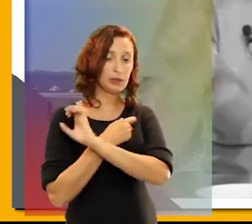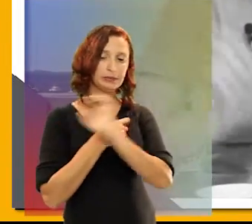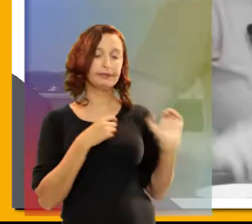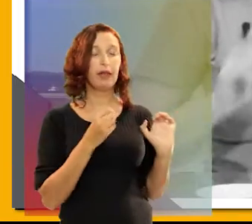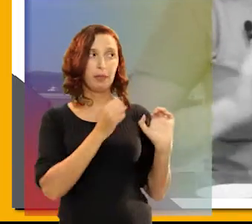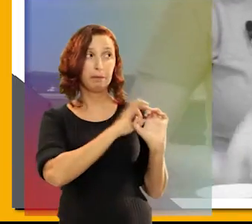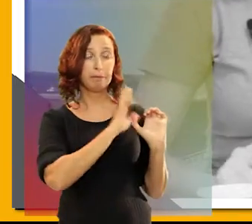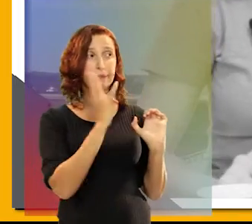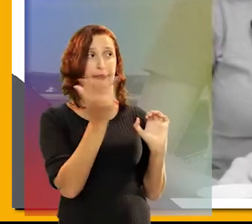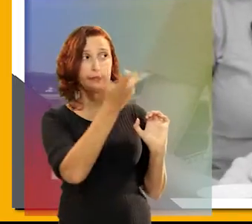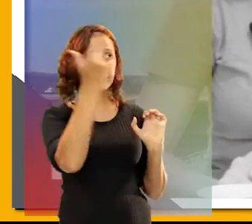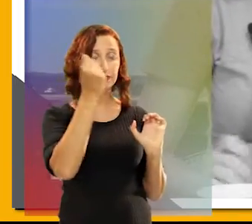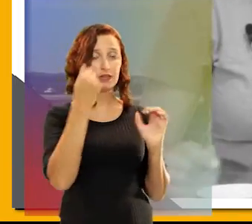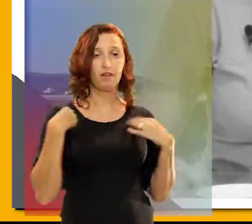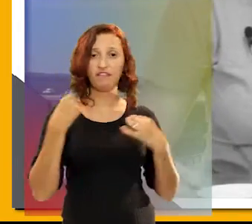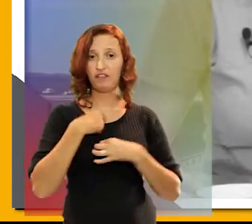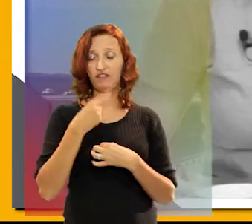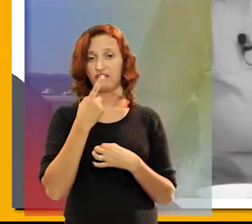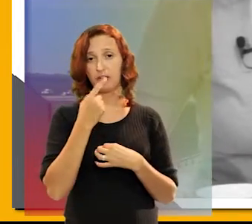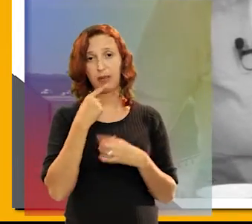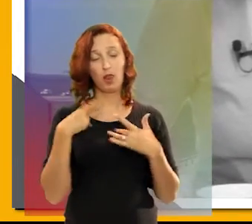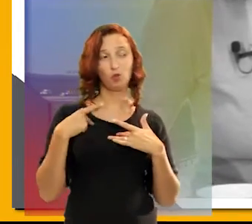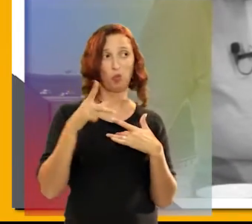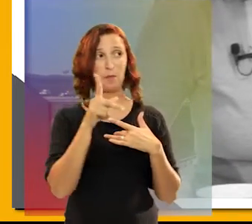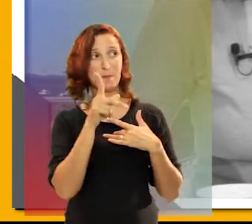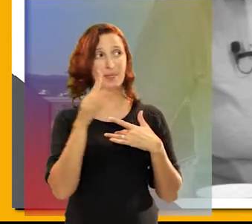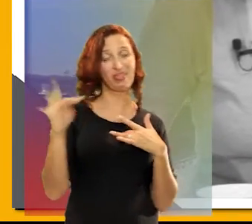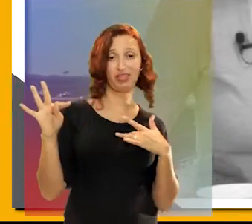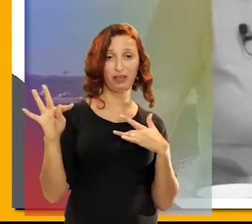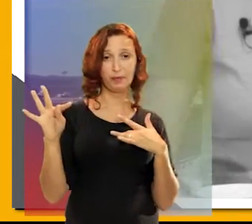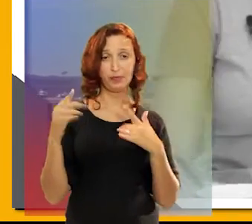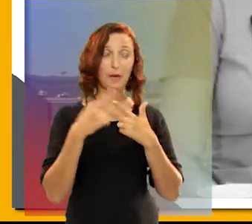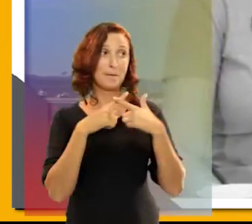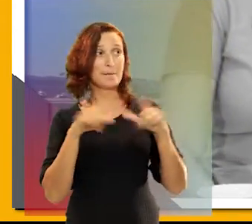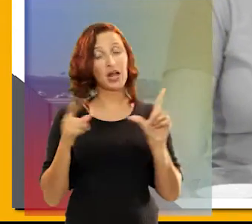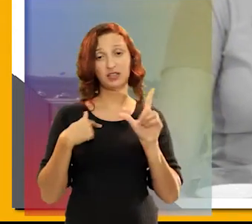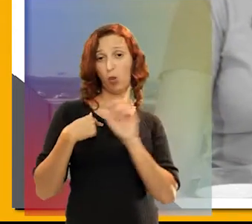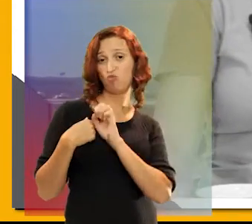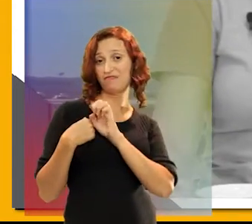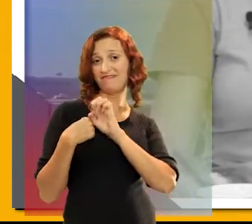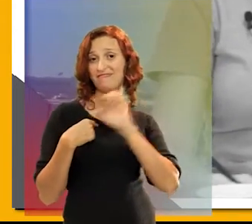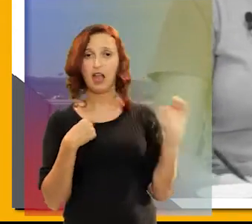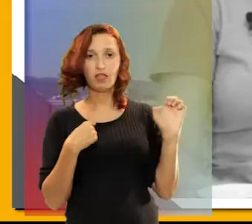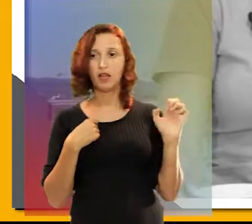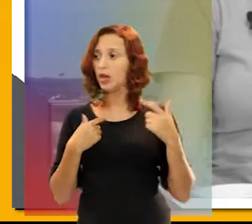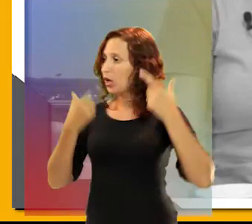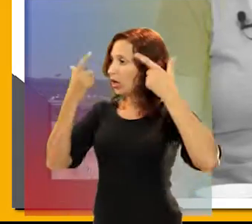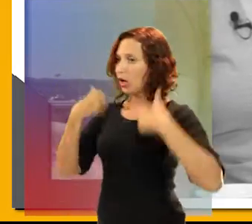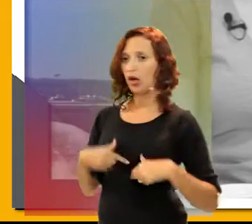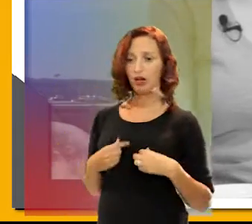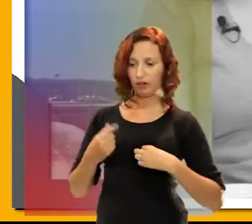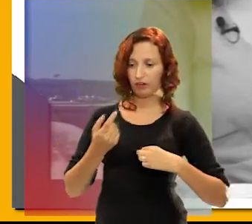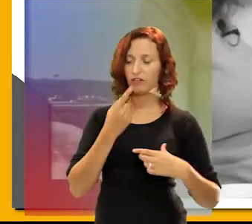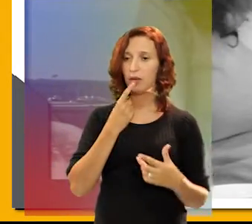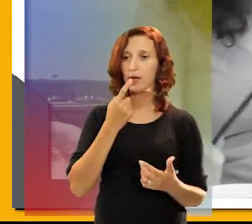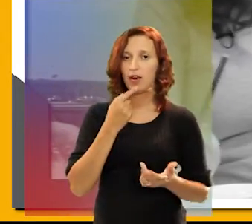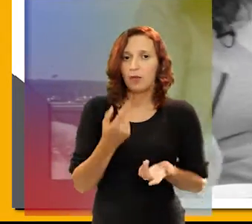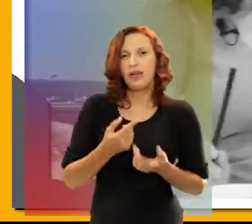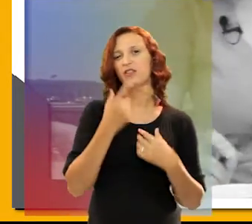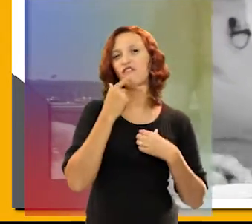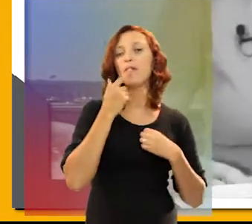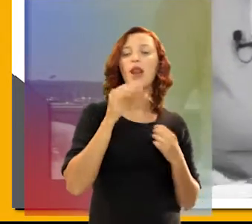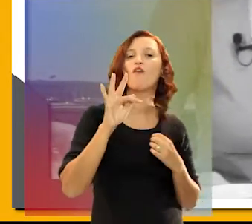Mas sou de esquerda, que é uma beleza. Não vim de vermelho porque eu não sou petista. Mas sou de esquerda. Ixi, eu tô de vermelho agora que eu